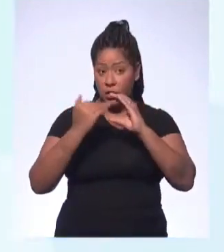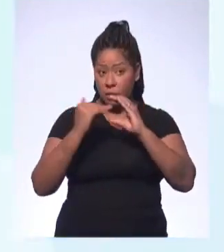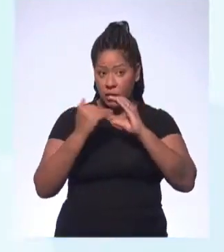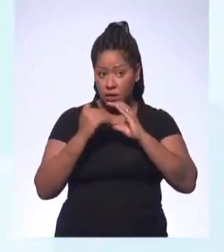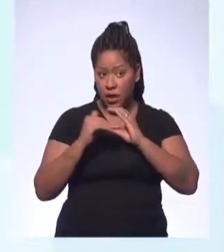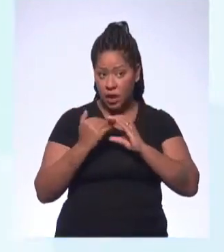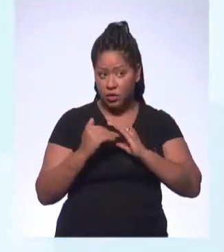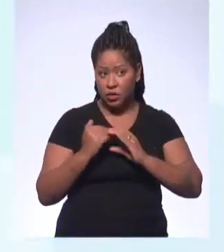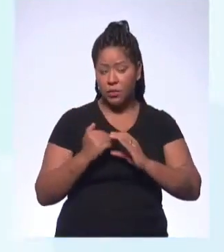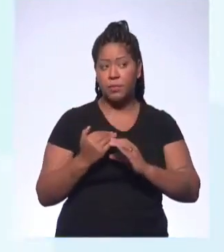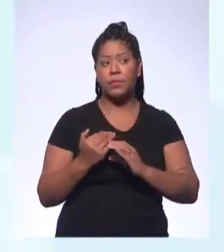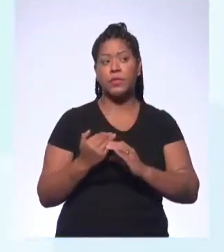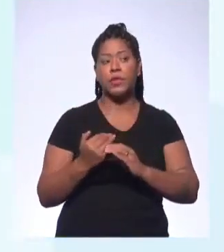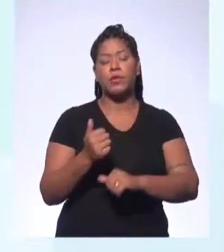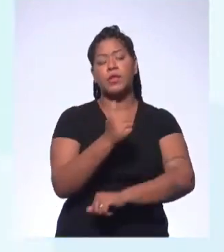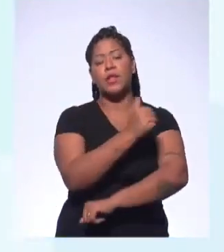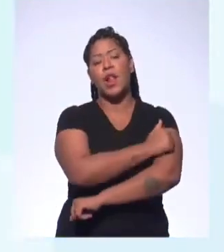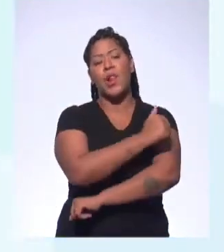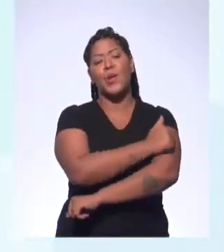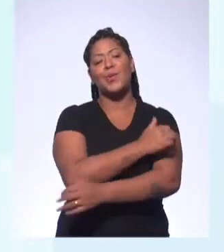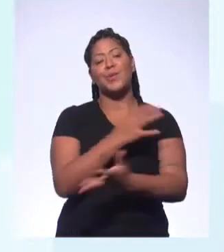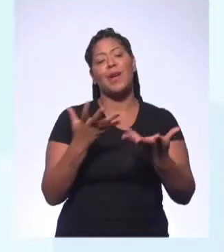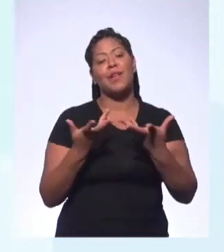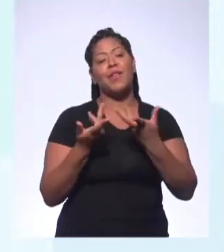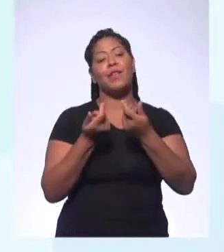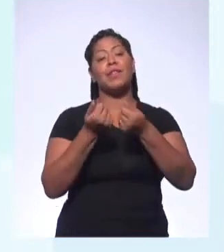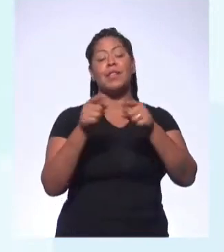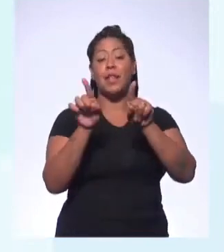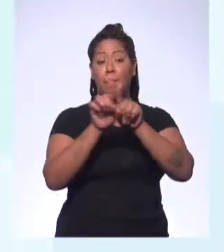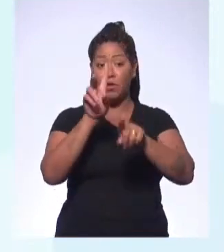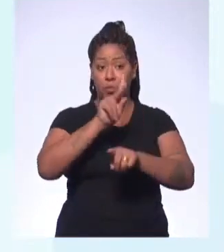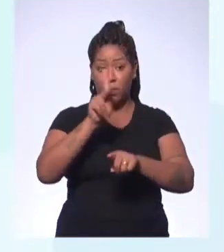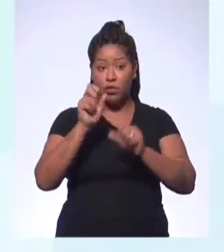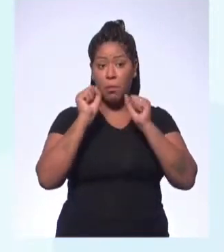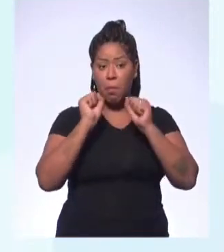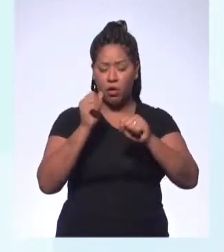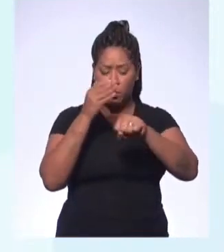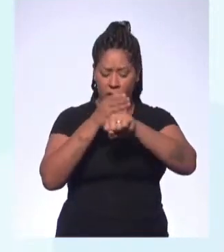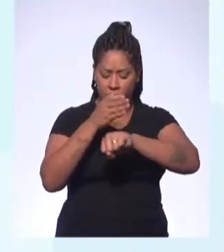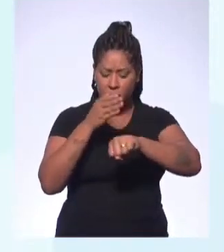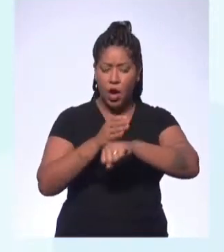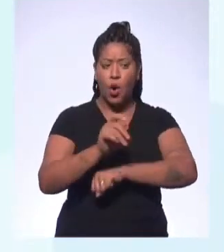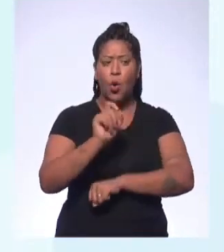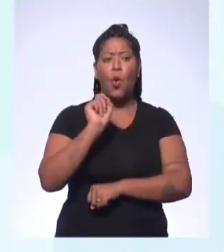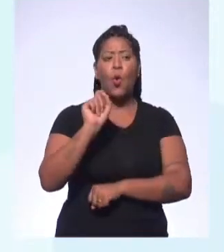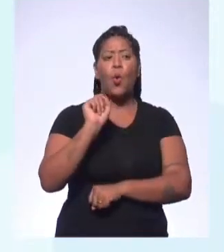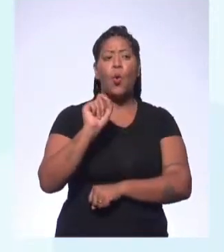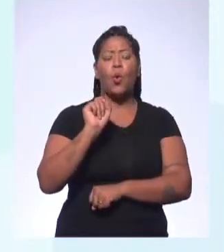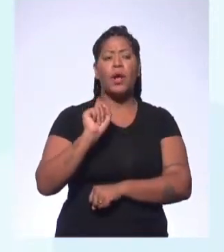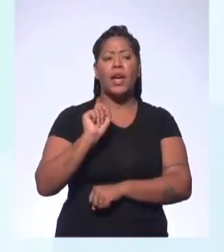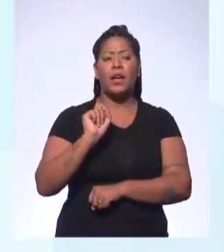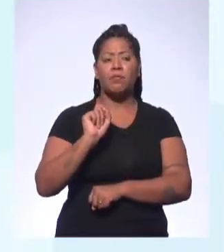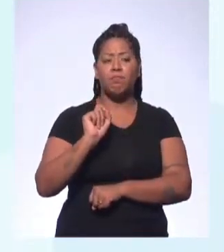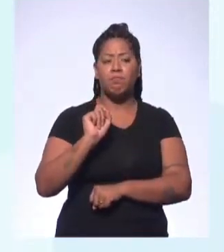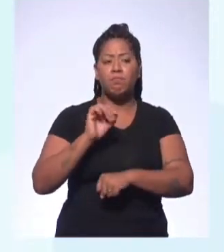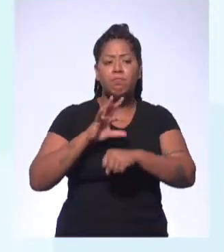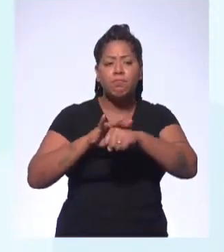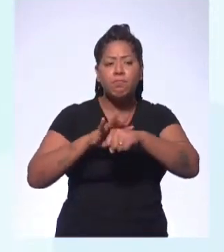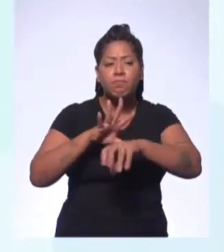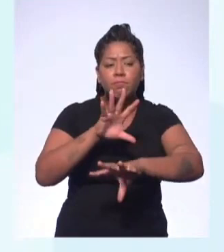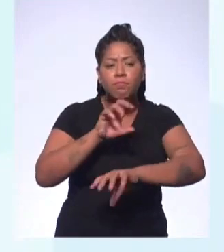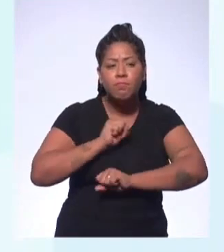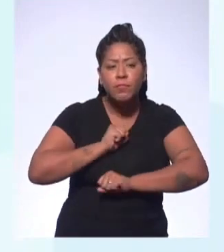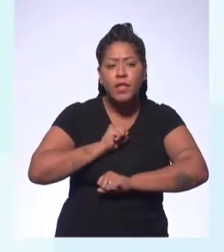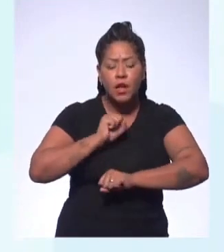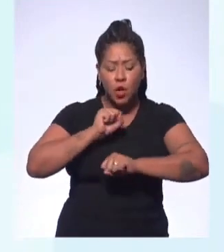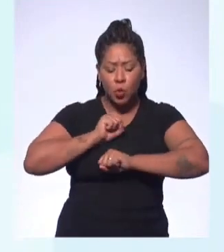né? Nossos meninos queridos, e vocês também sempre podem contribuir. O que são infecções sexualmente transmissíveis? Cite pelo menos um exemplo.